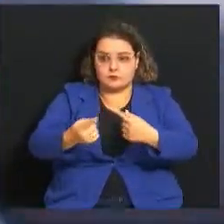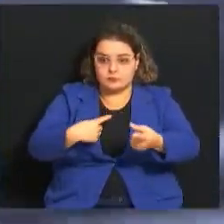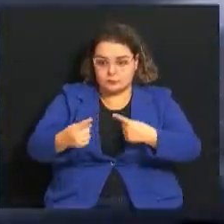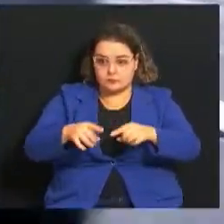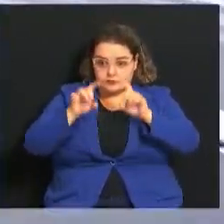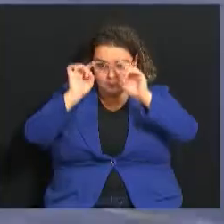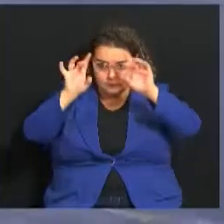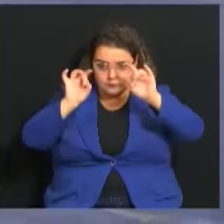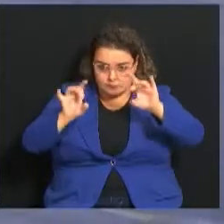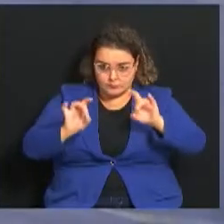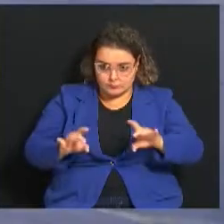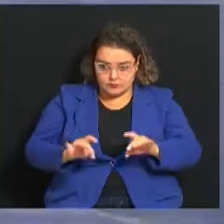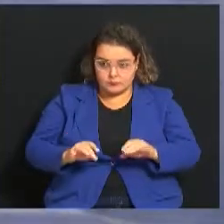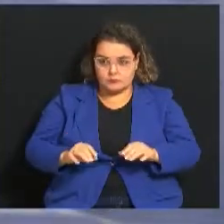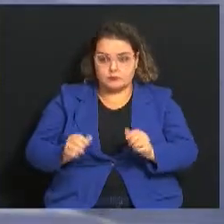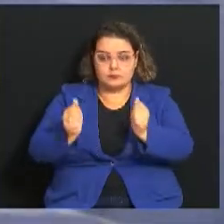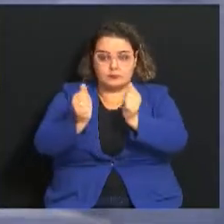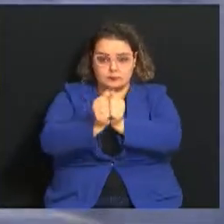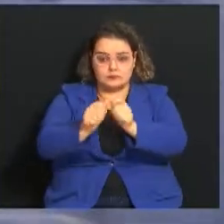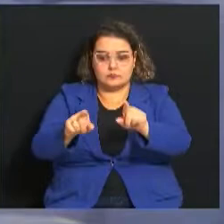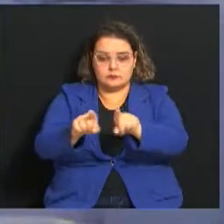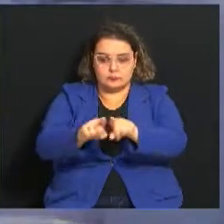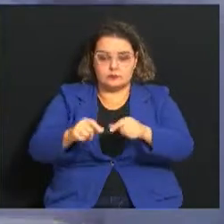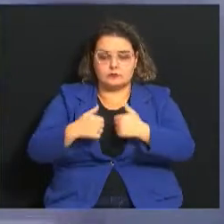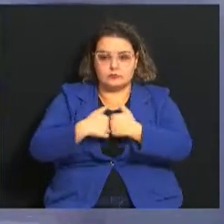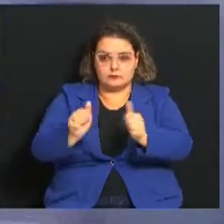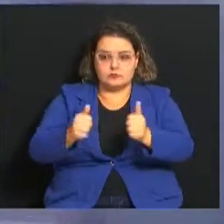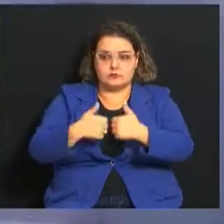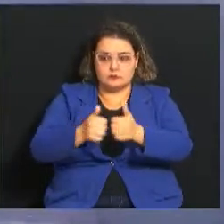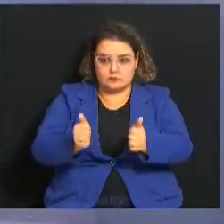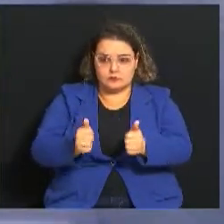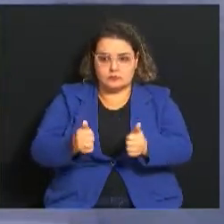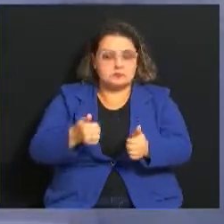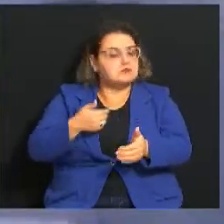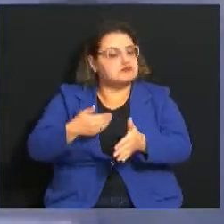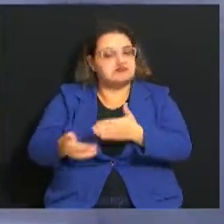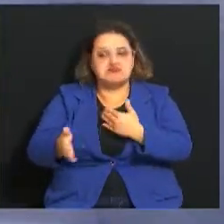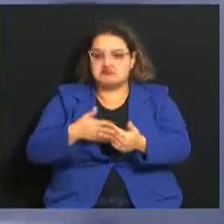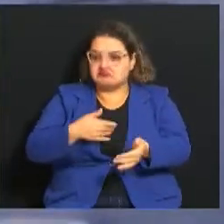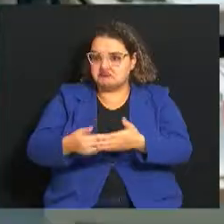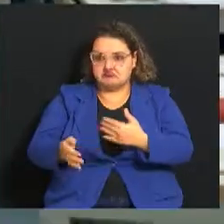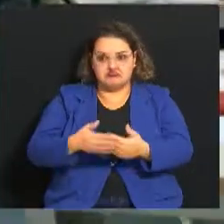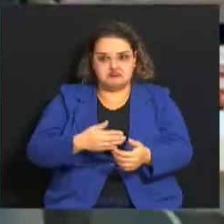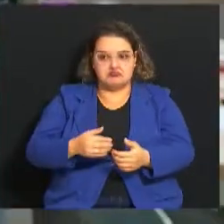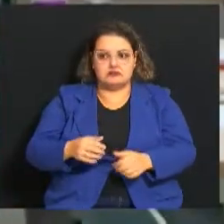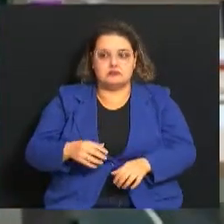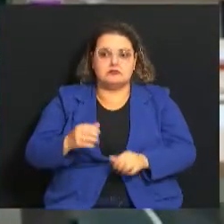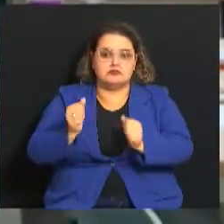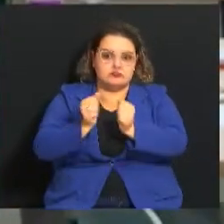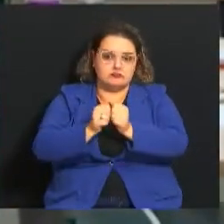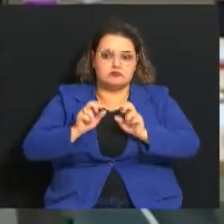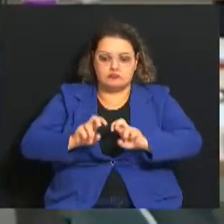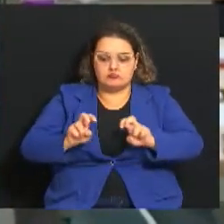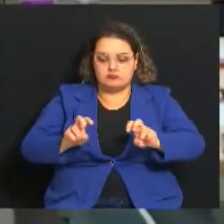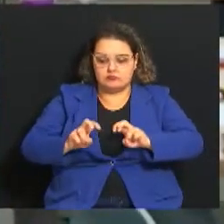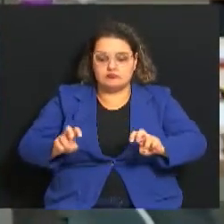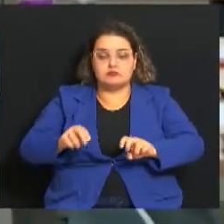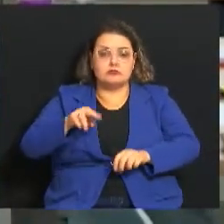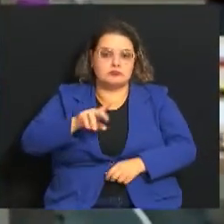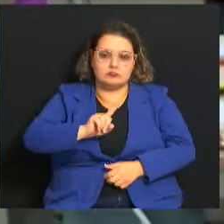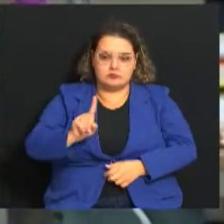exclusivos aos ônibus, independentemente de estarem ou não fazendo transporte de passageiros. Seria só as vans que